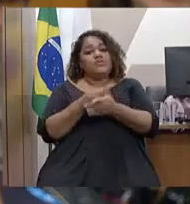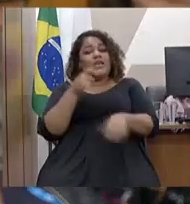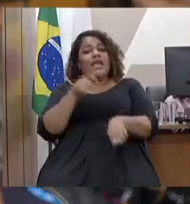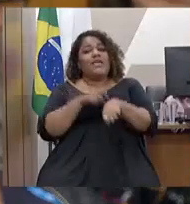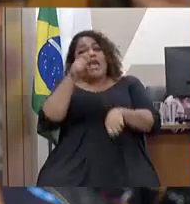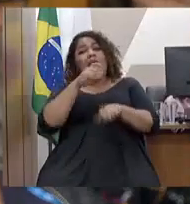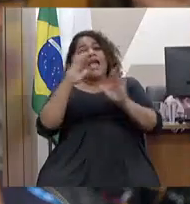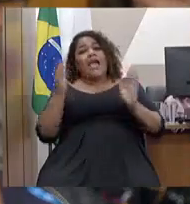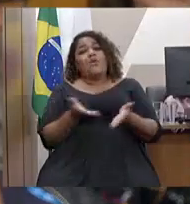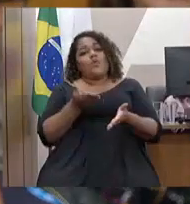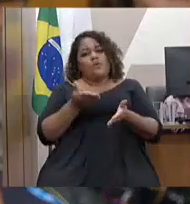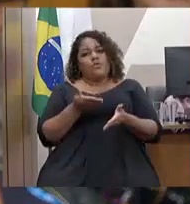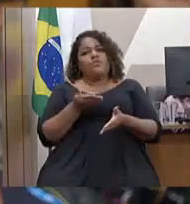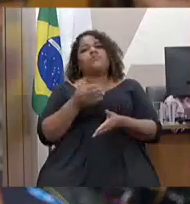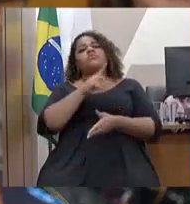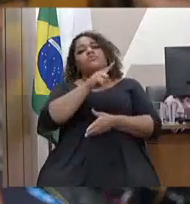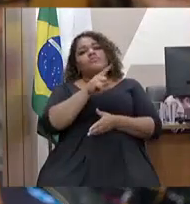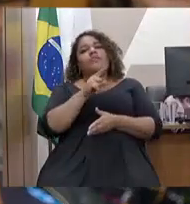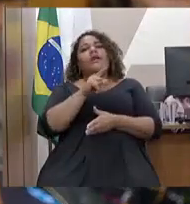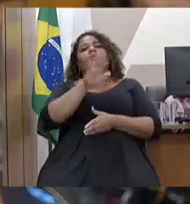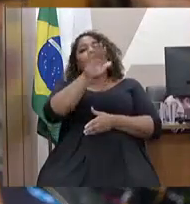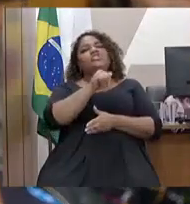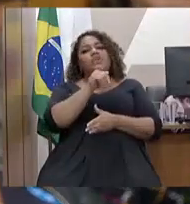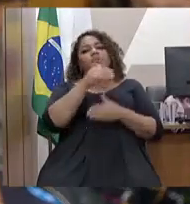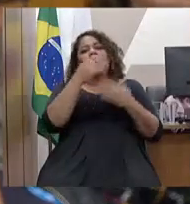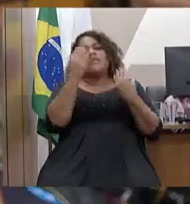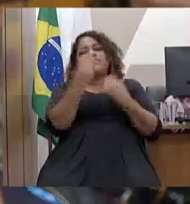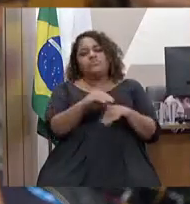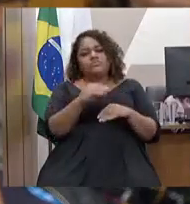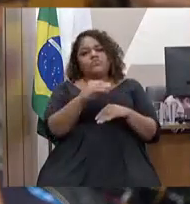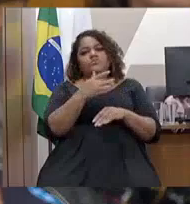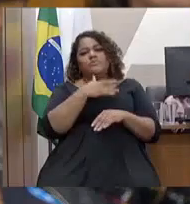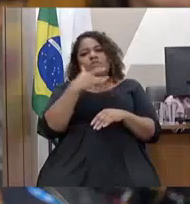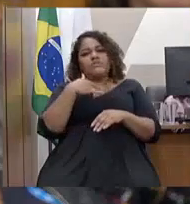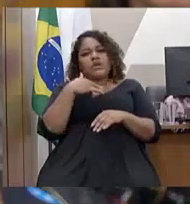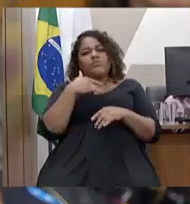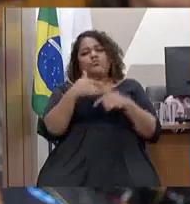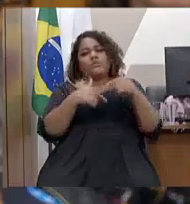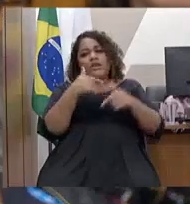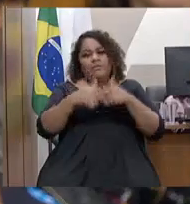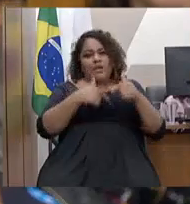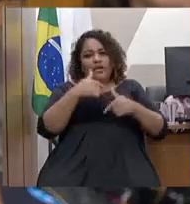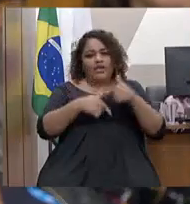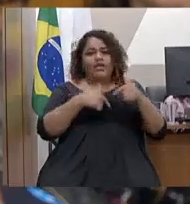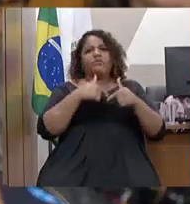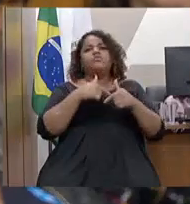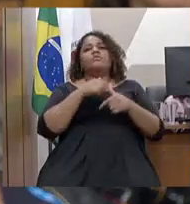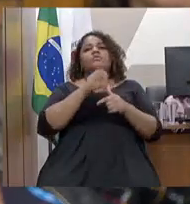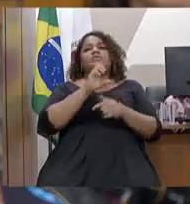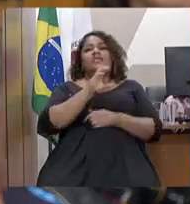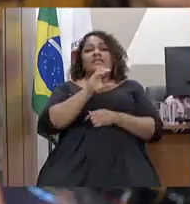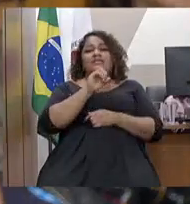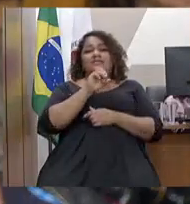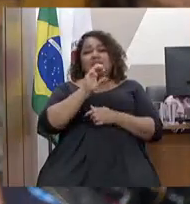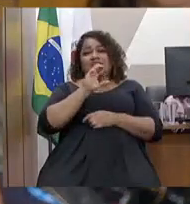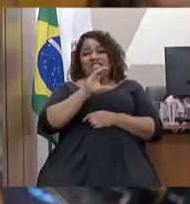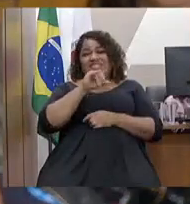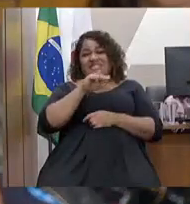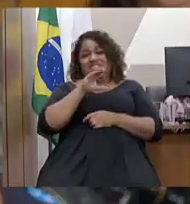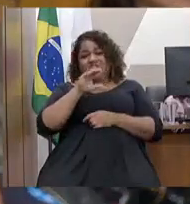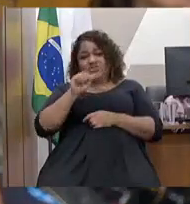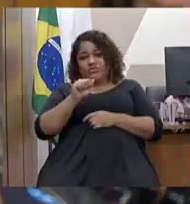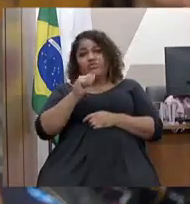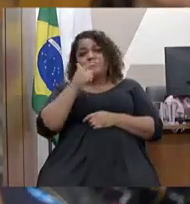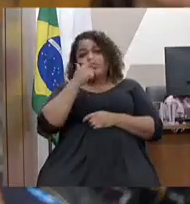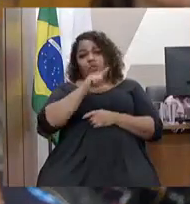a chamada para auditoria para concurso pode auditoria fiscal do trabalho e investimento pesado na city que assim nós conseguimos garantir saúde